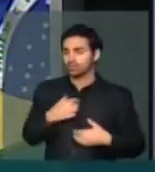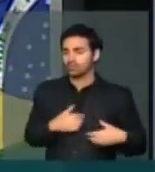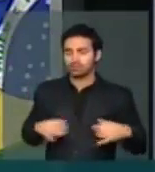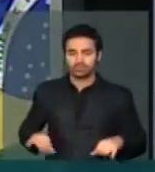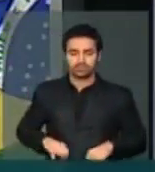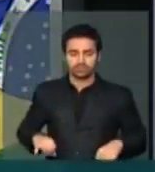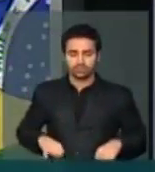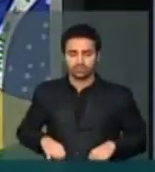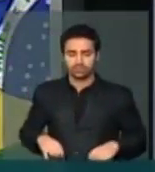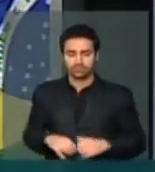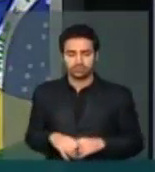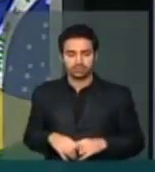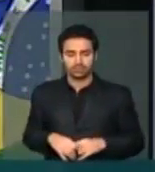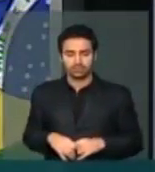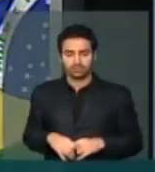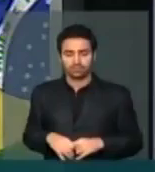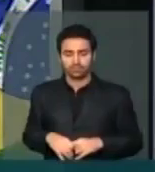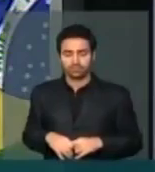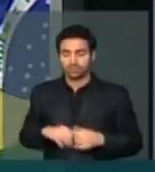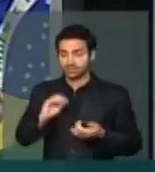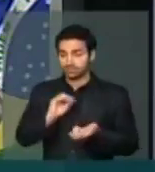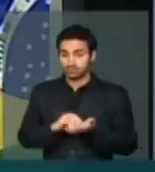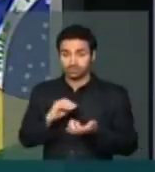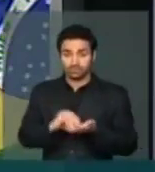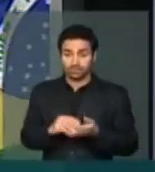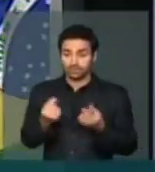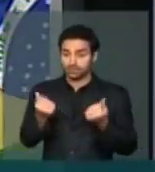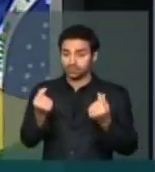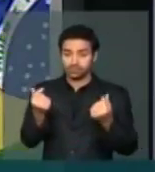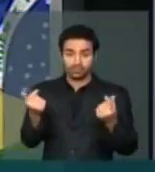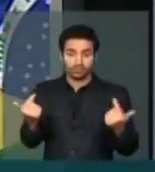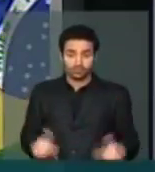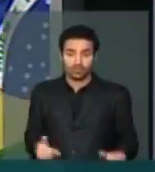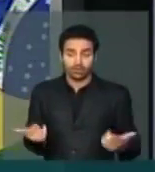O dinheiro começando a faltar no final do mês.